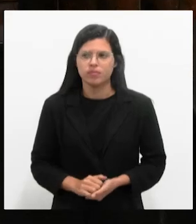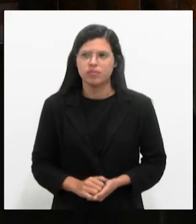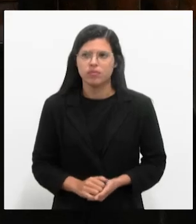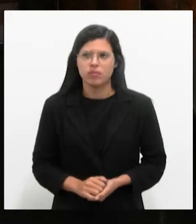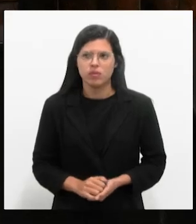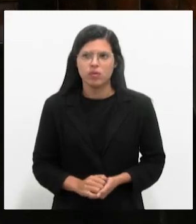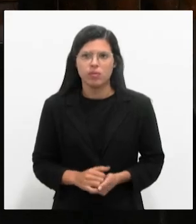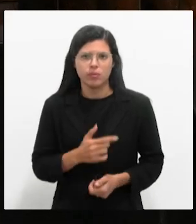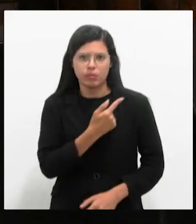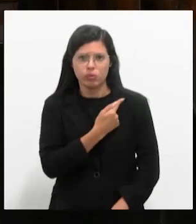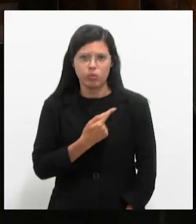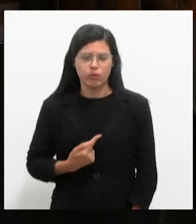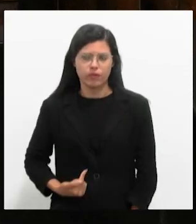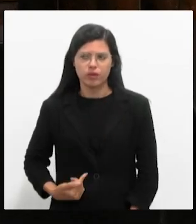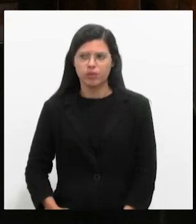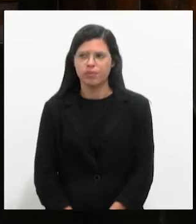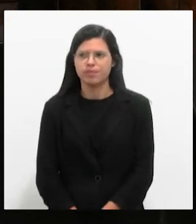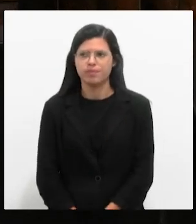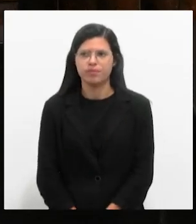pelo governo.